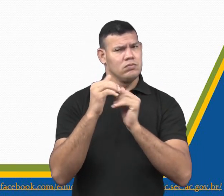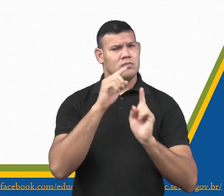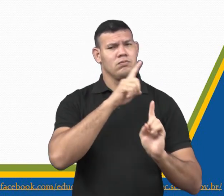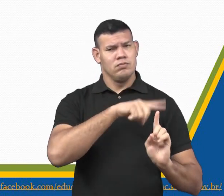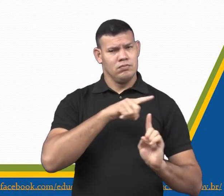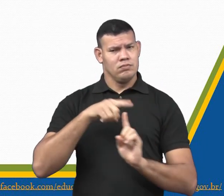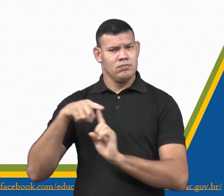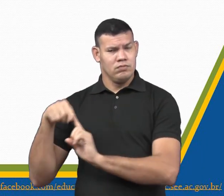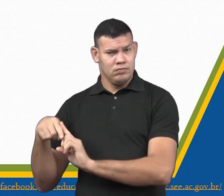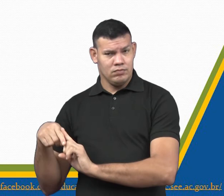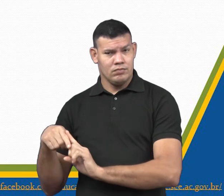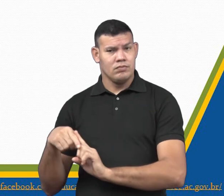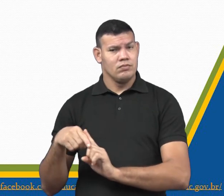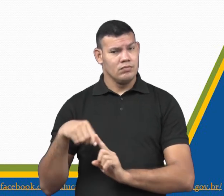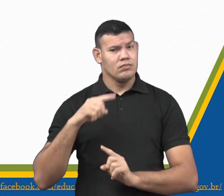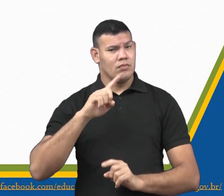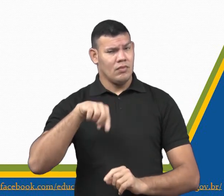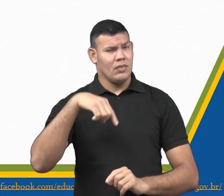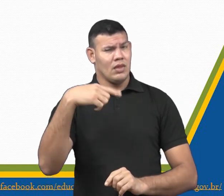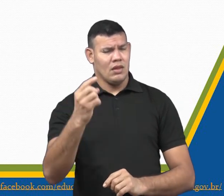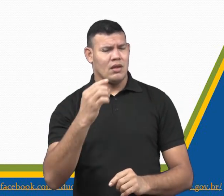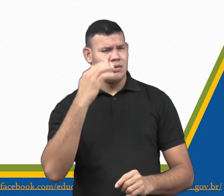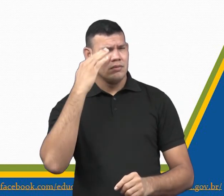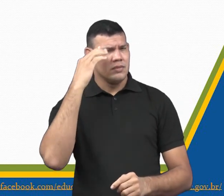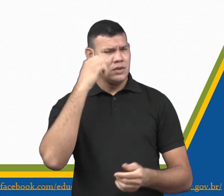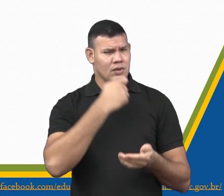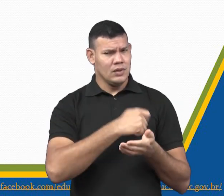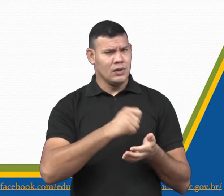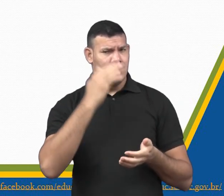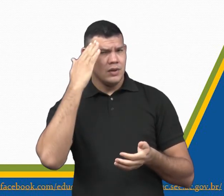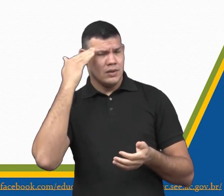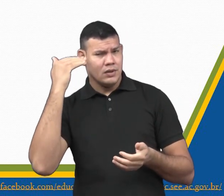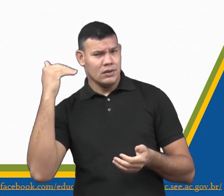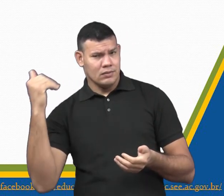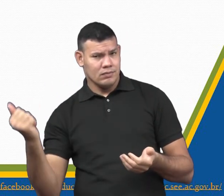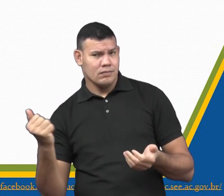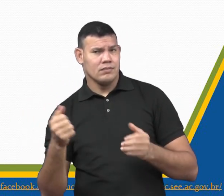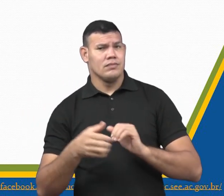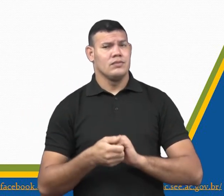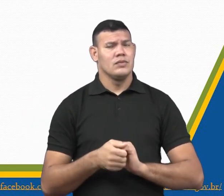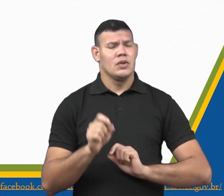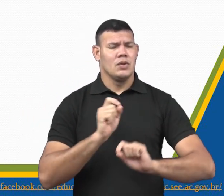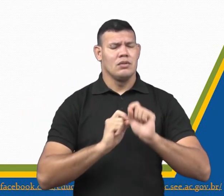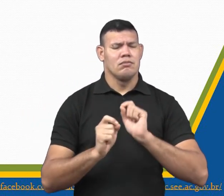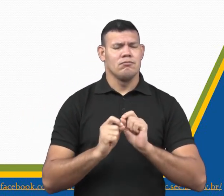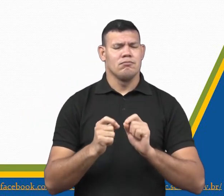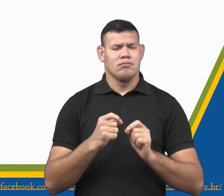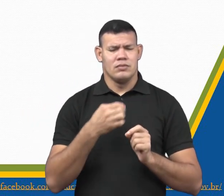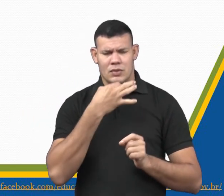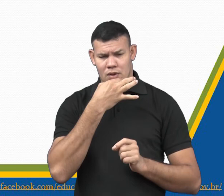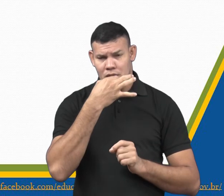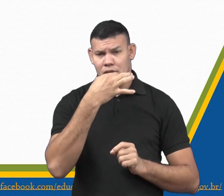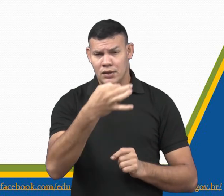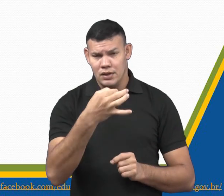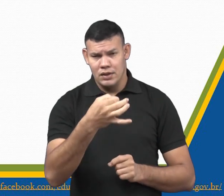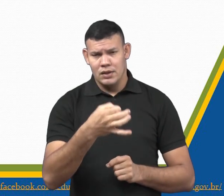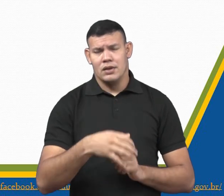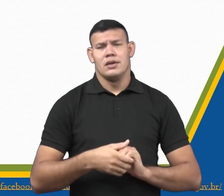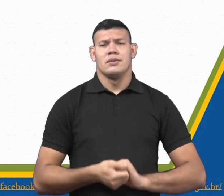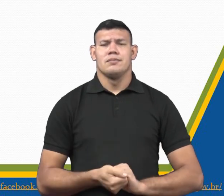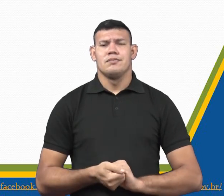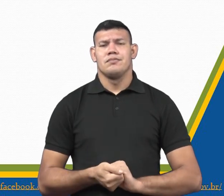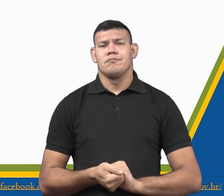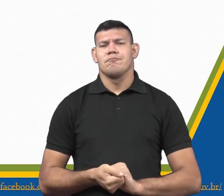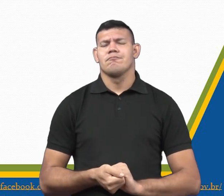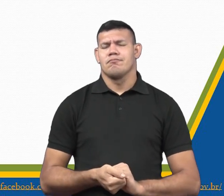tipologia. Através dela, o escritor expõe seu raciocínio e defende seu ponto de vista, sendo, portanto, uma